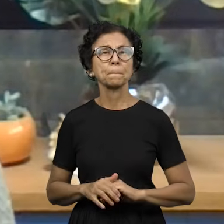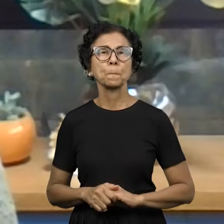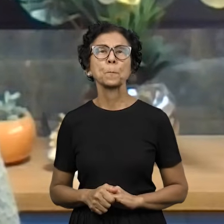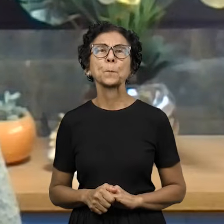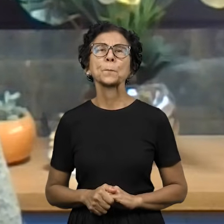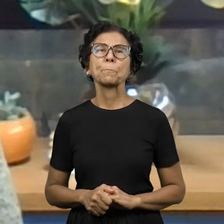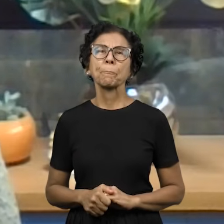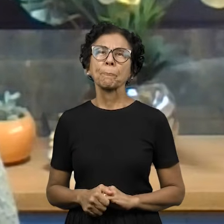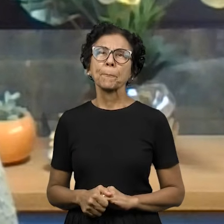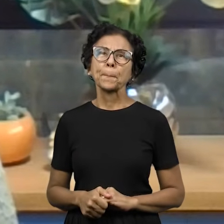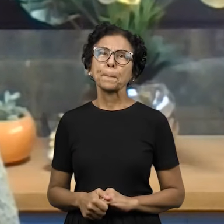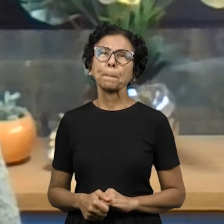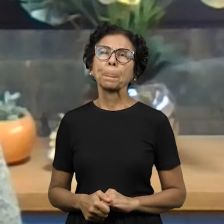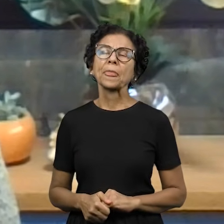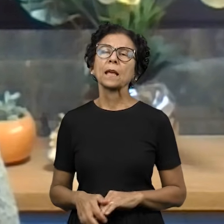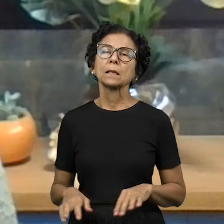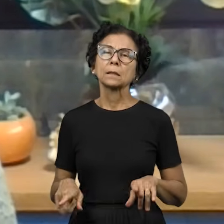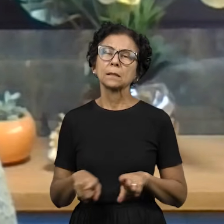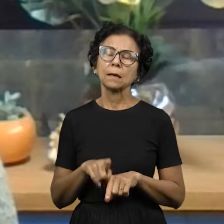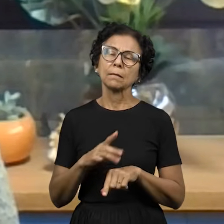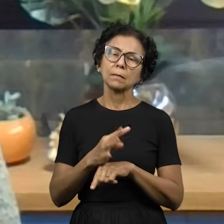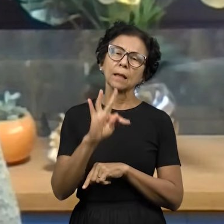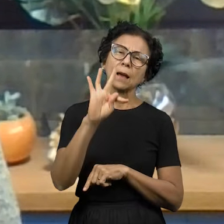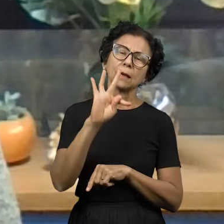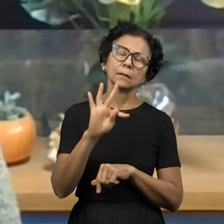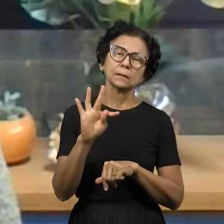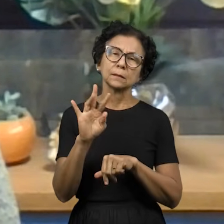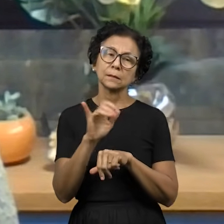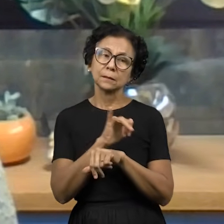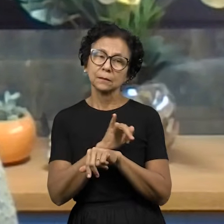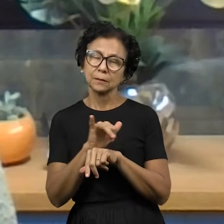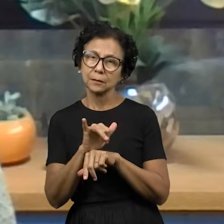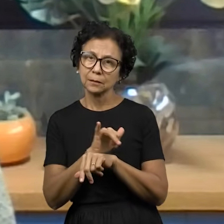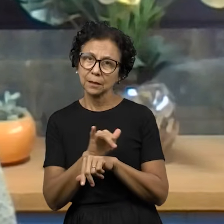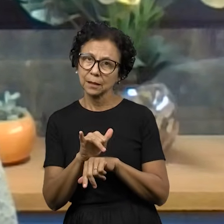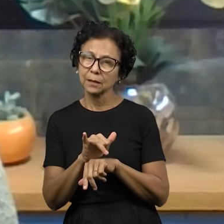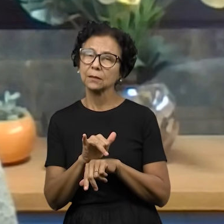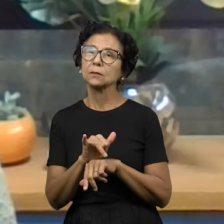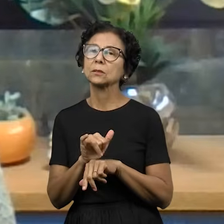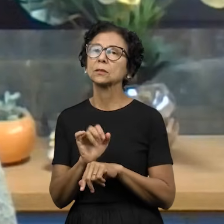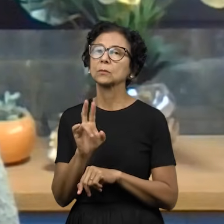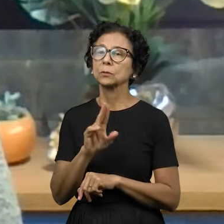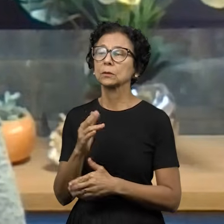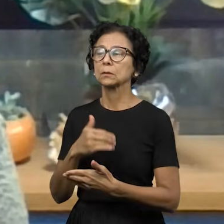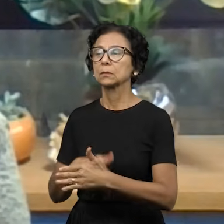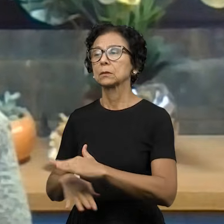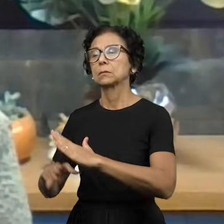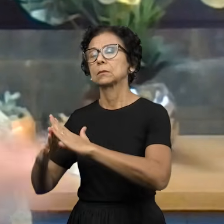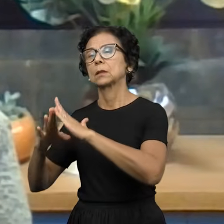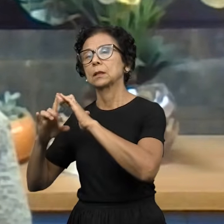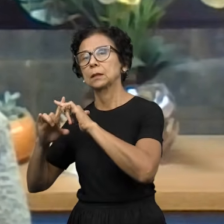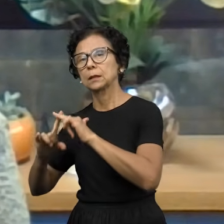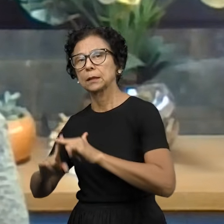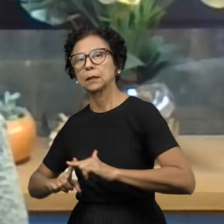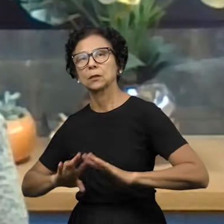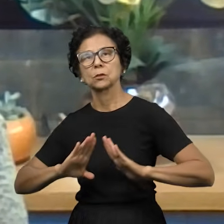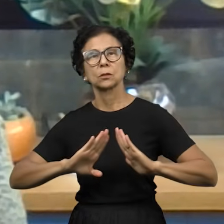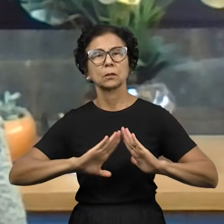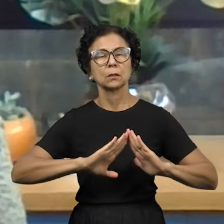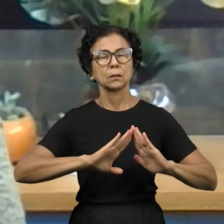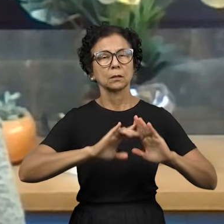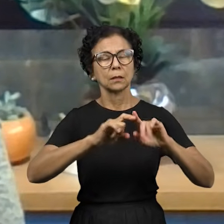atuar. Existem técnicas, existem estratégias que nós podemos usar na igreja e nas